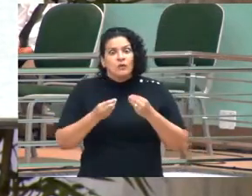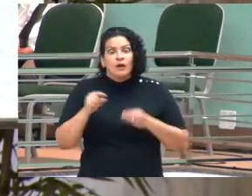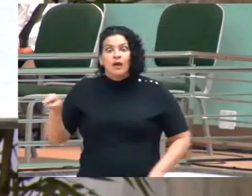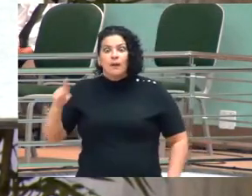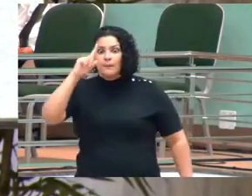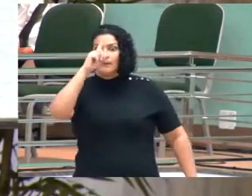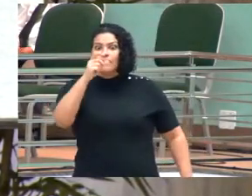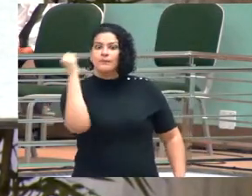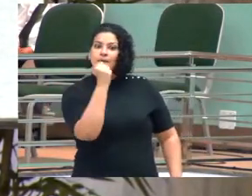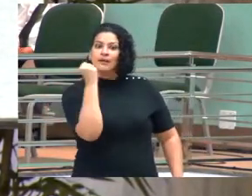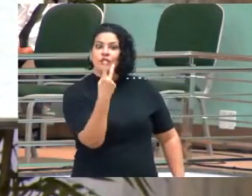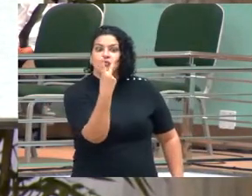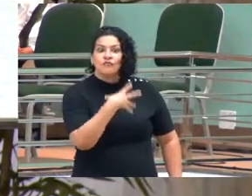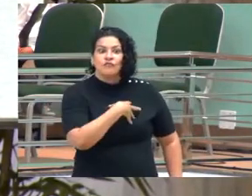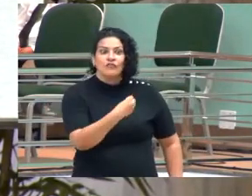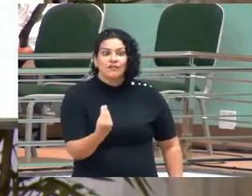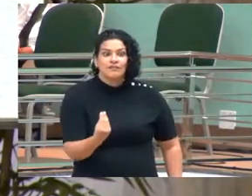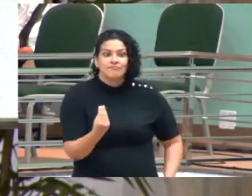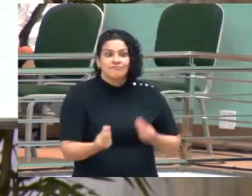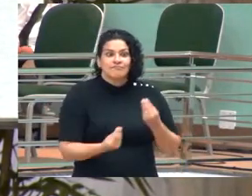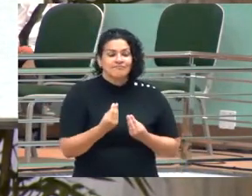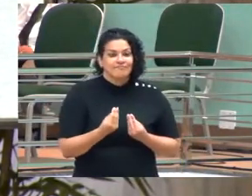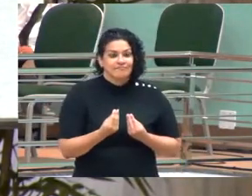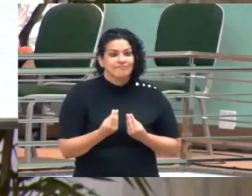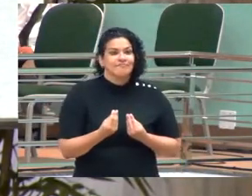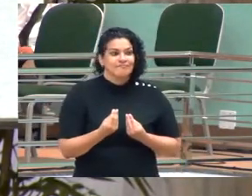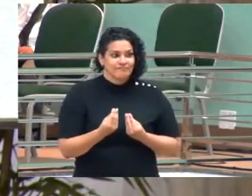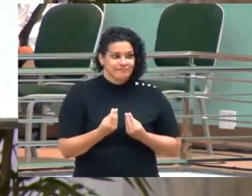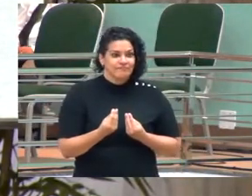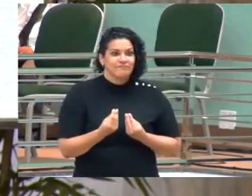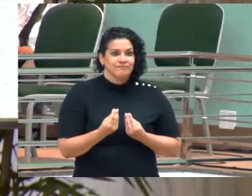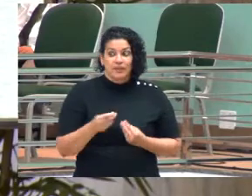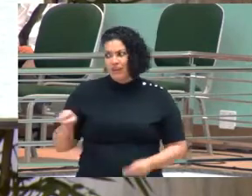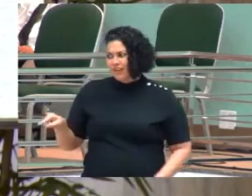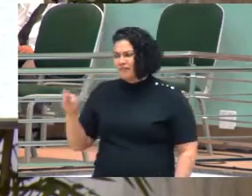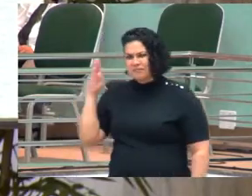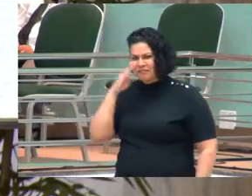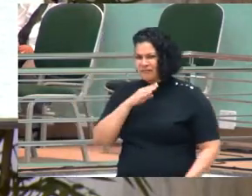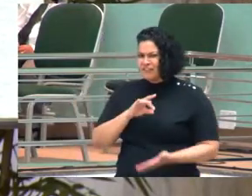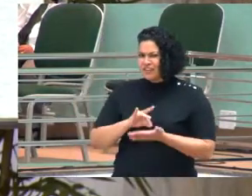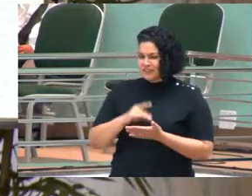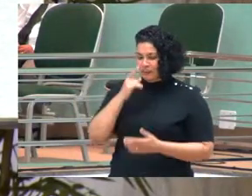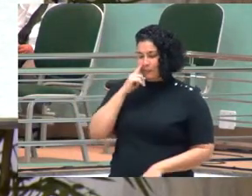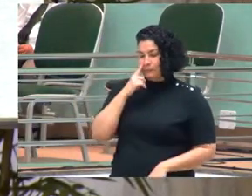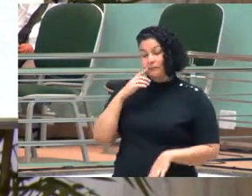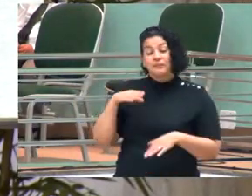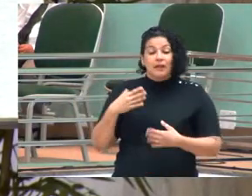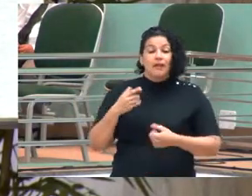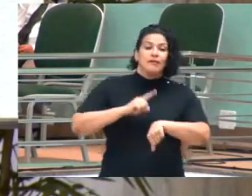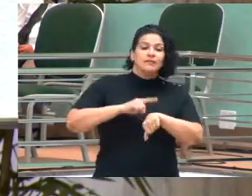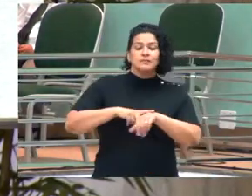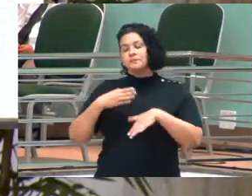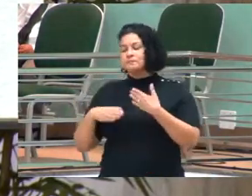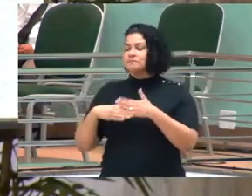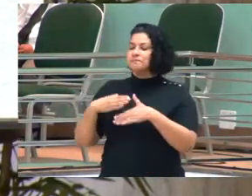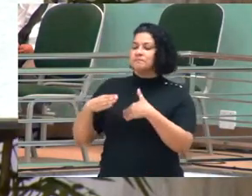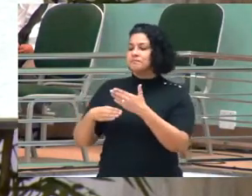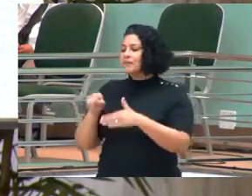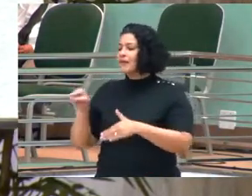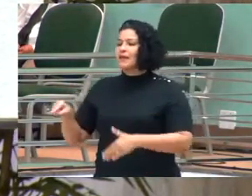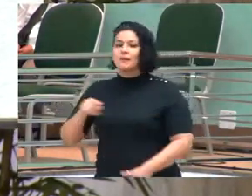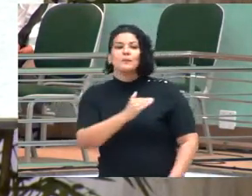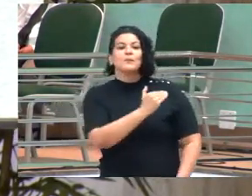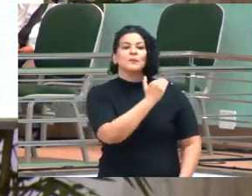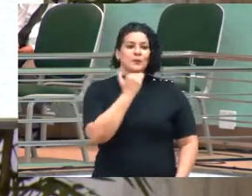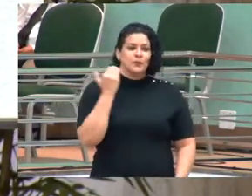chorassem, porque na sua morte deveria ter choro e pranto. Quando ele morreu, assumiu